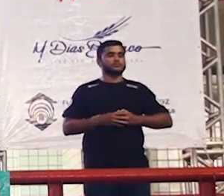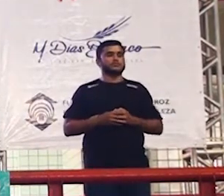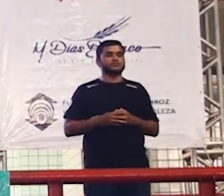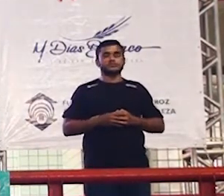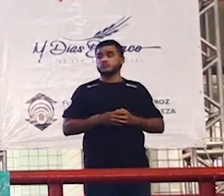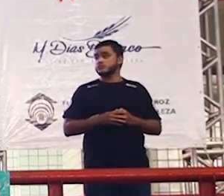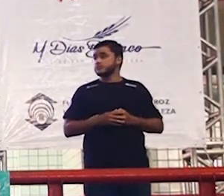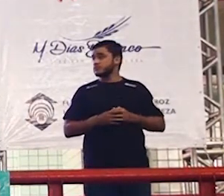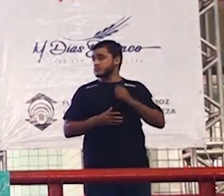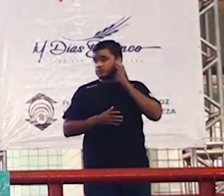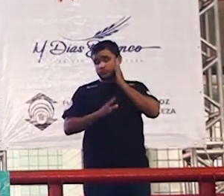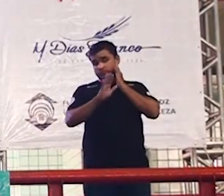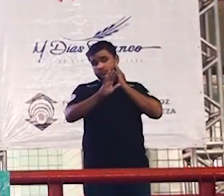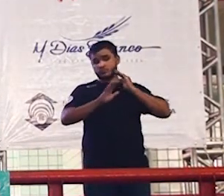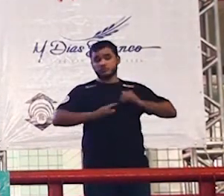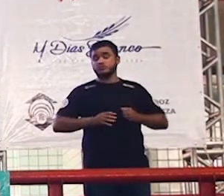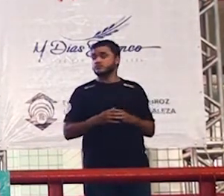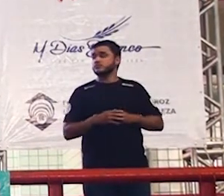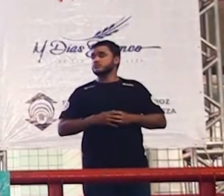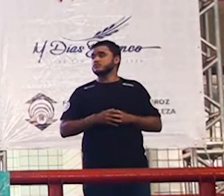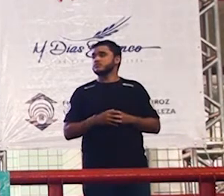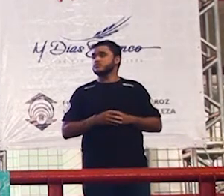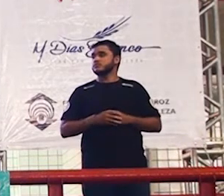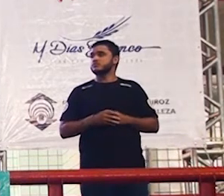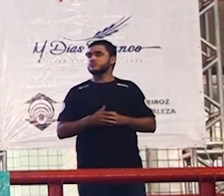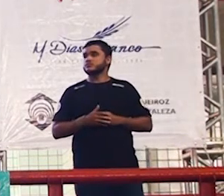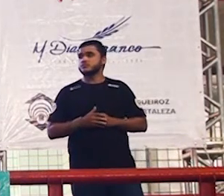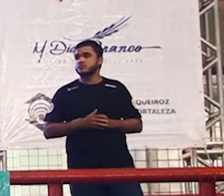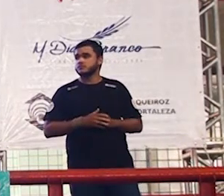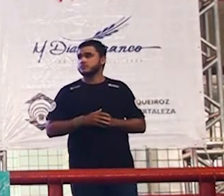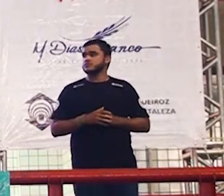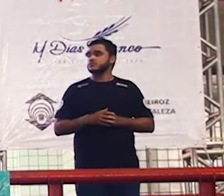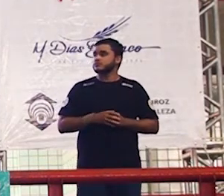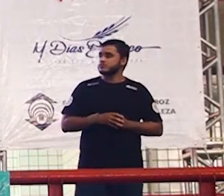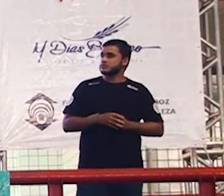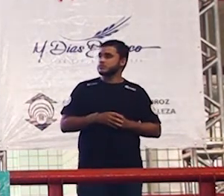Abram todos, por favor, na página